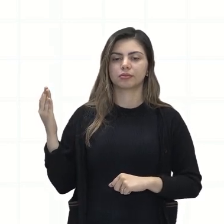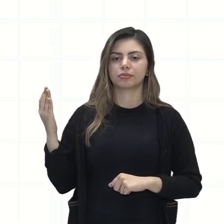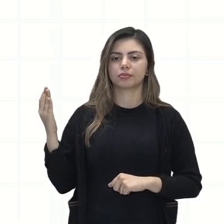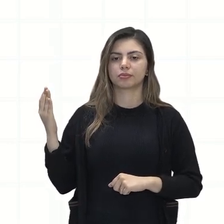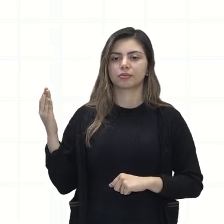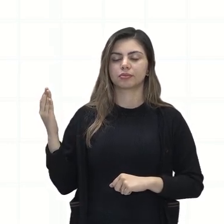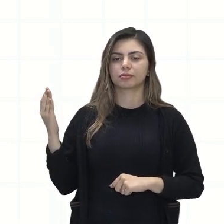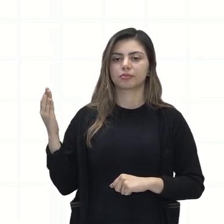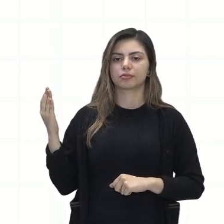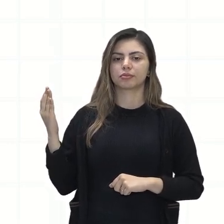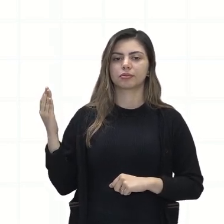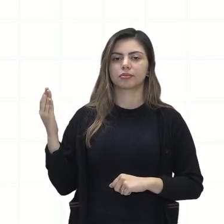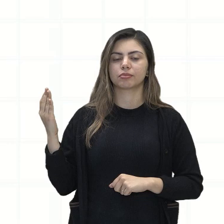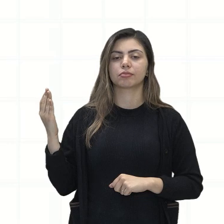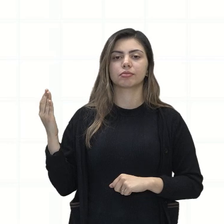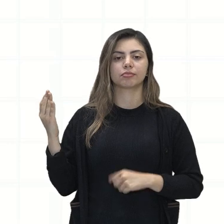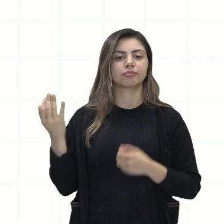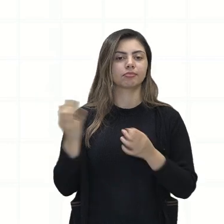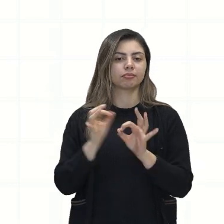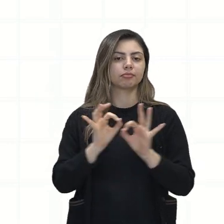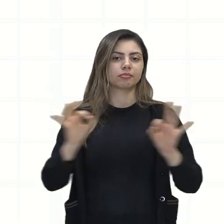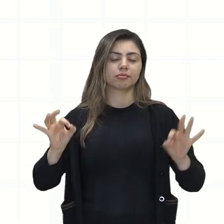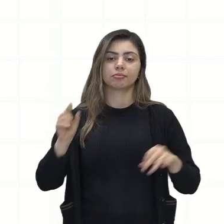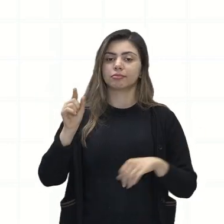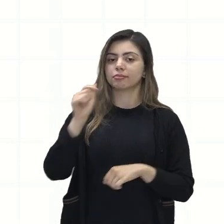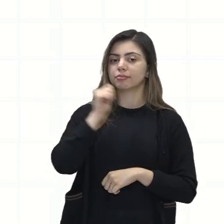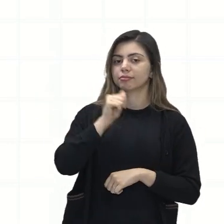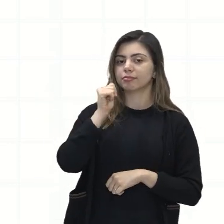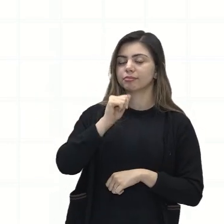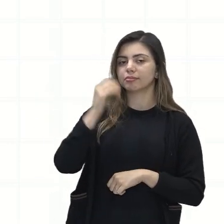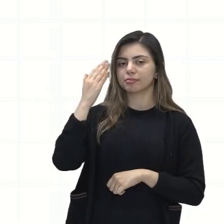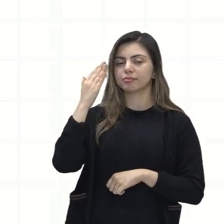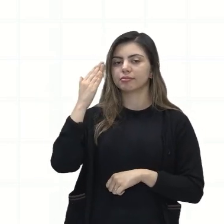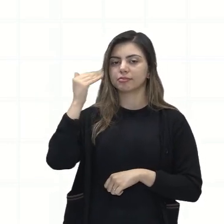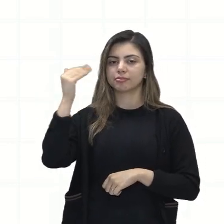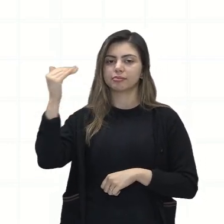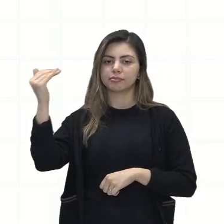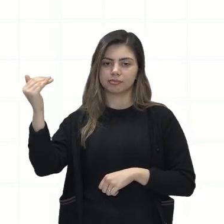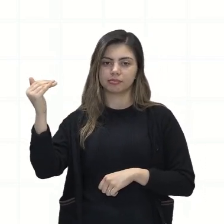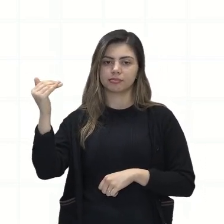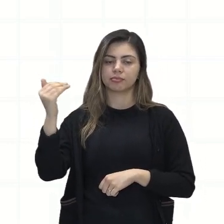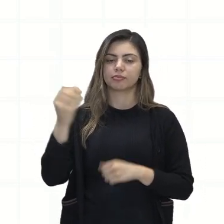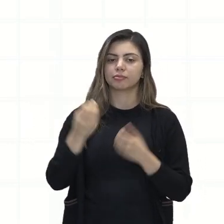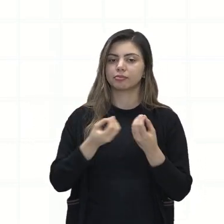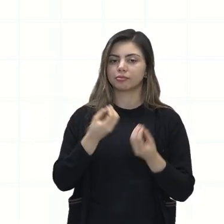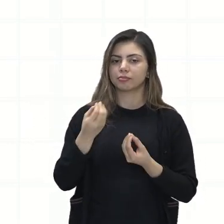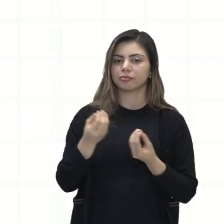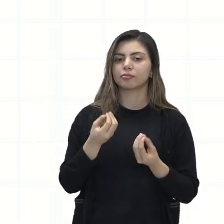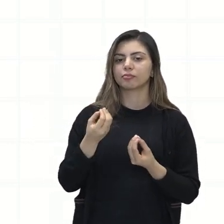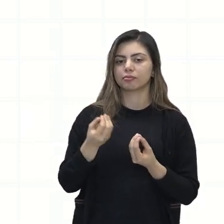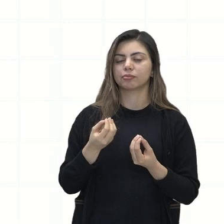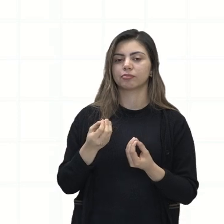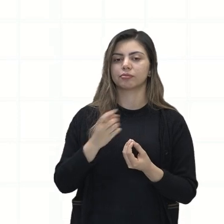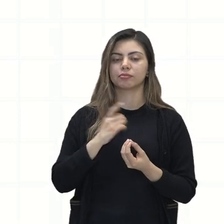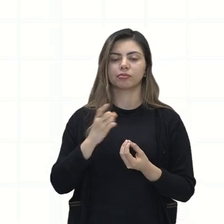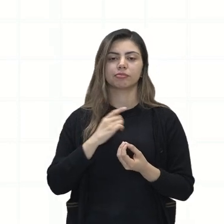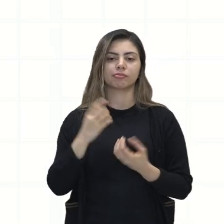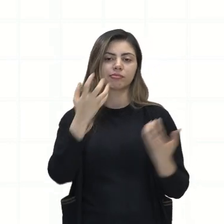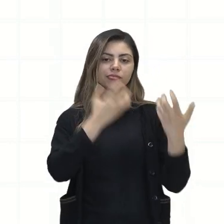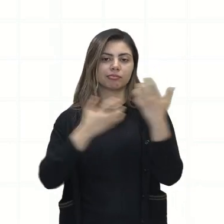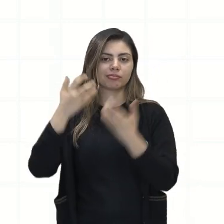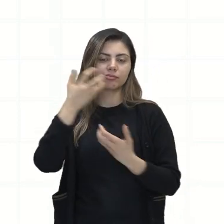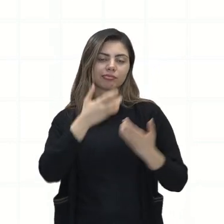performing tonight. A artista que você admira, né? Está performando